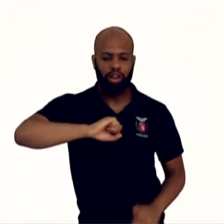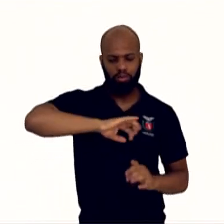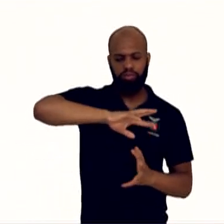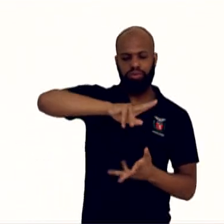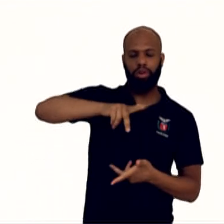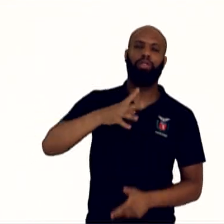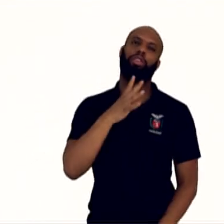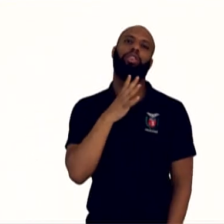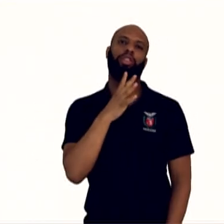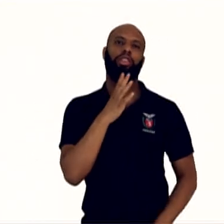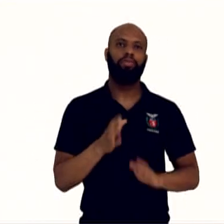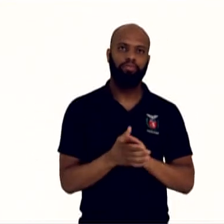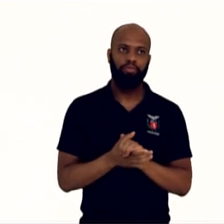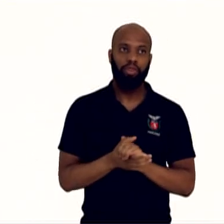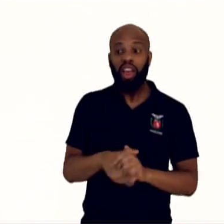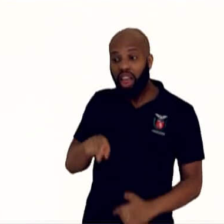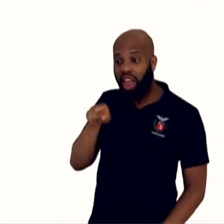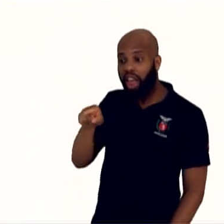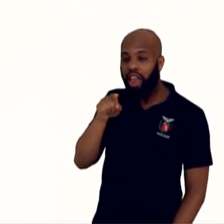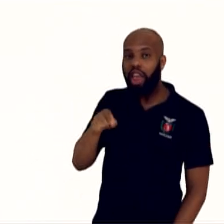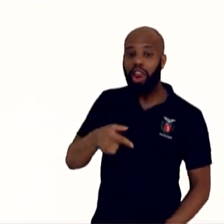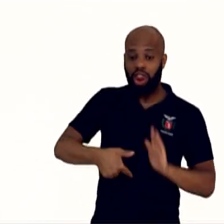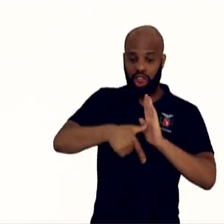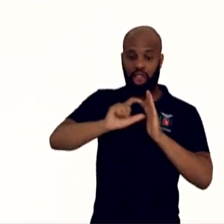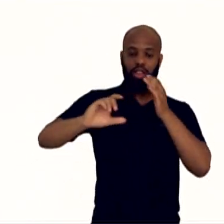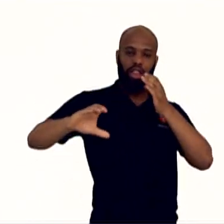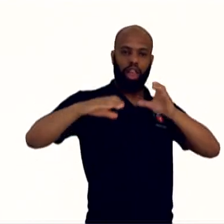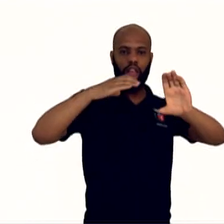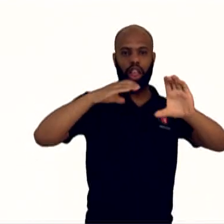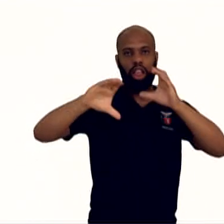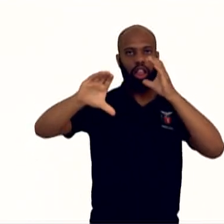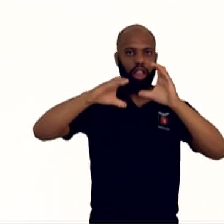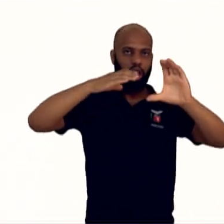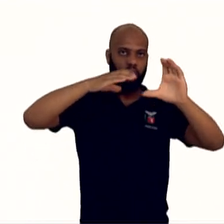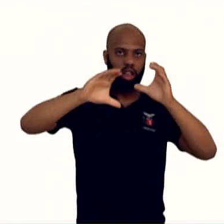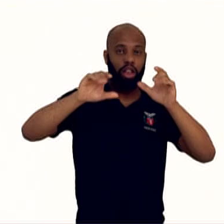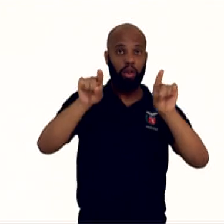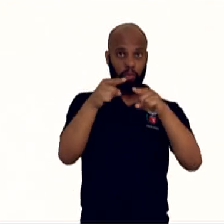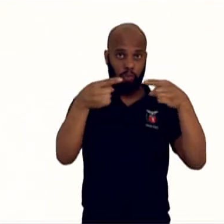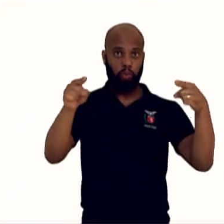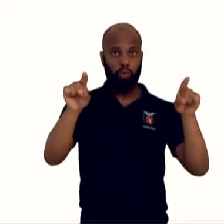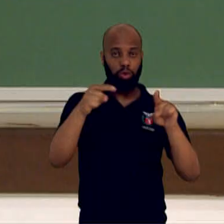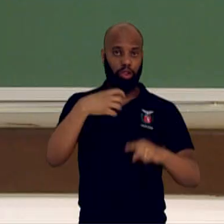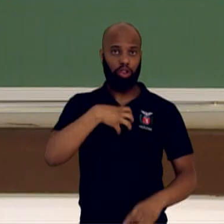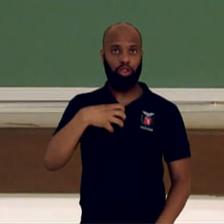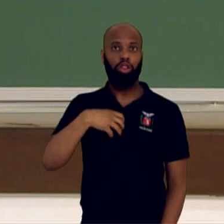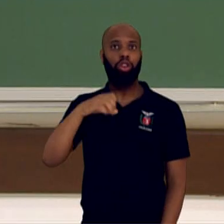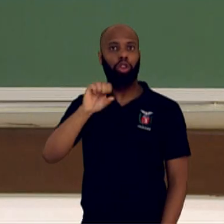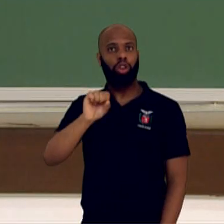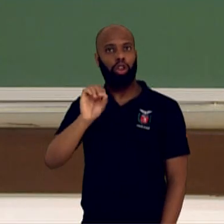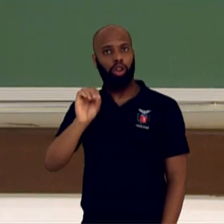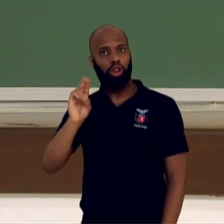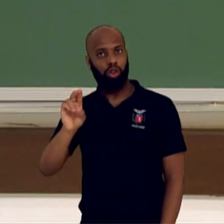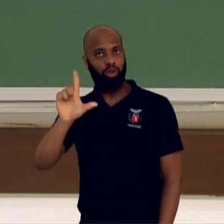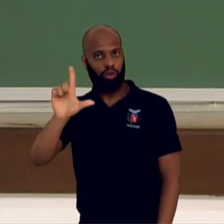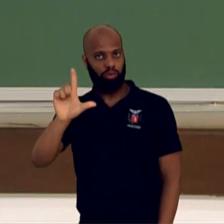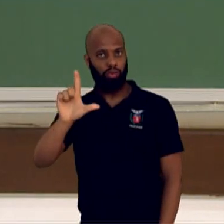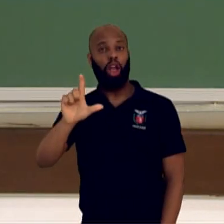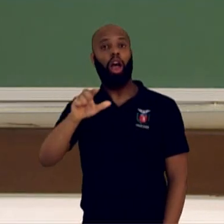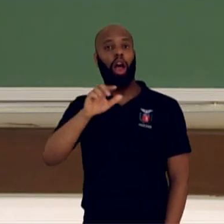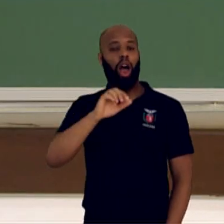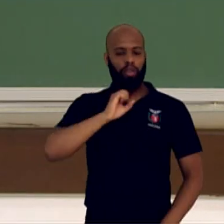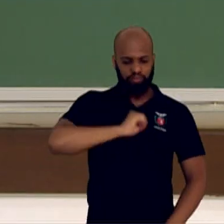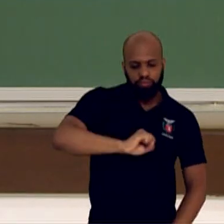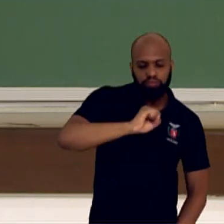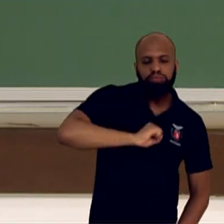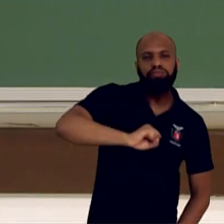dele, que já era um intérprete do soul, muito conhecido, que o funk se espalhou. Só que